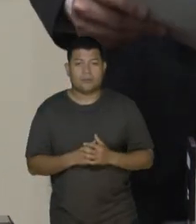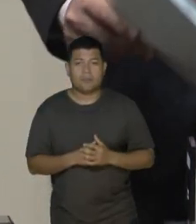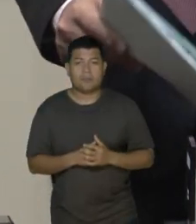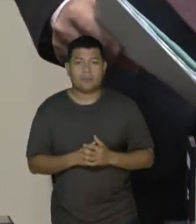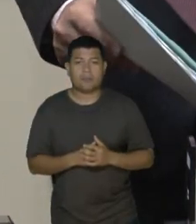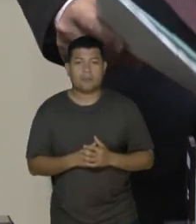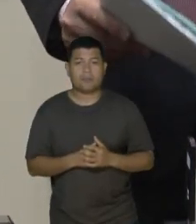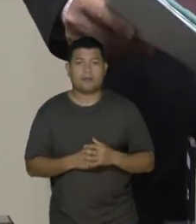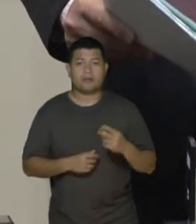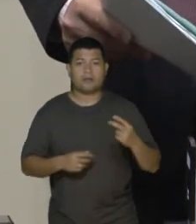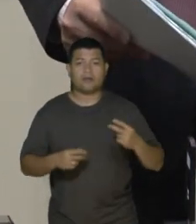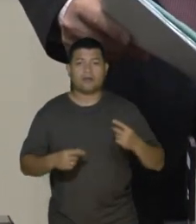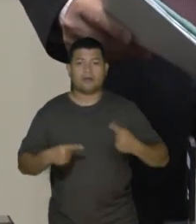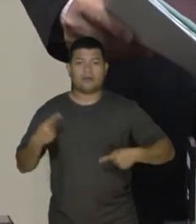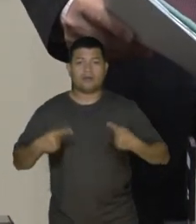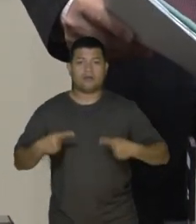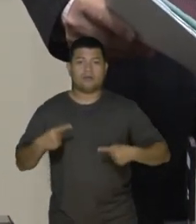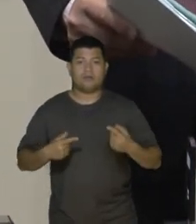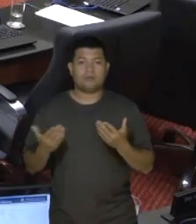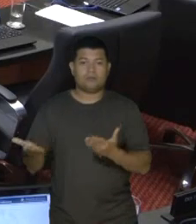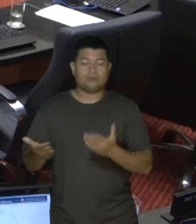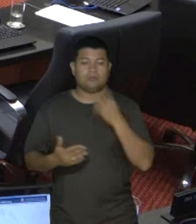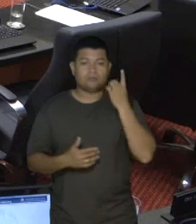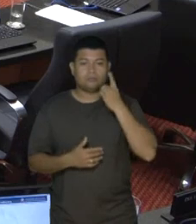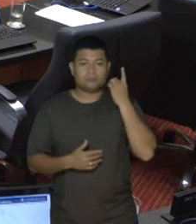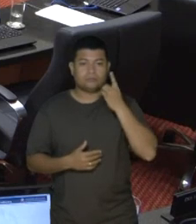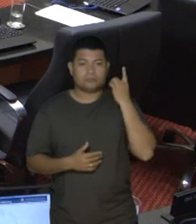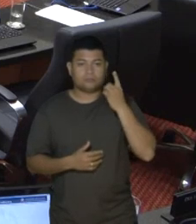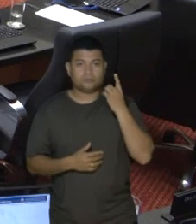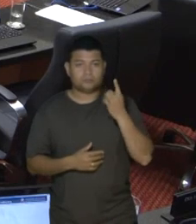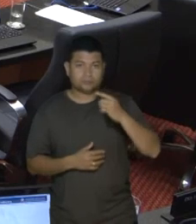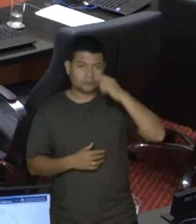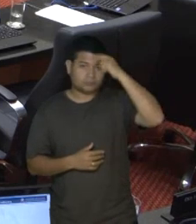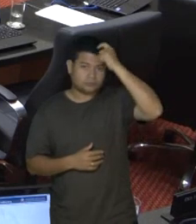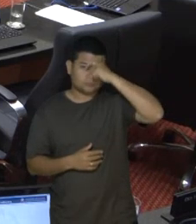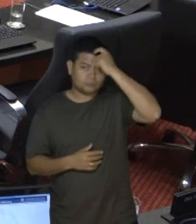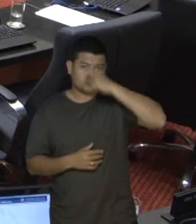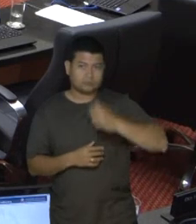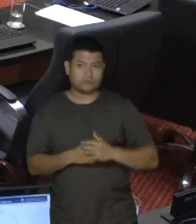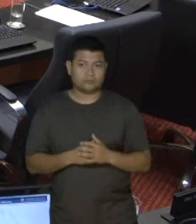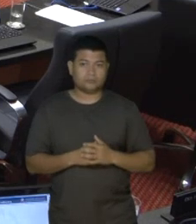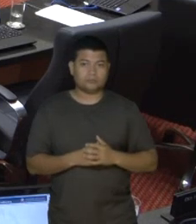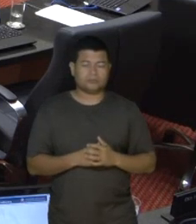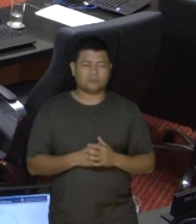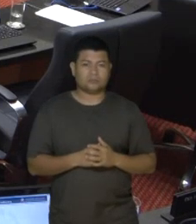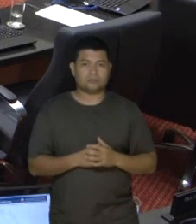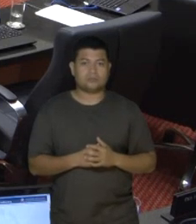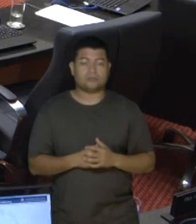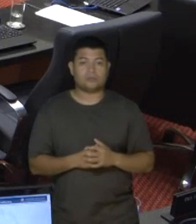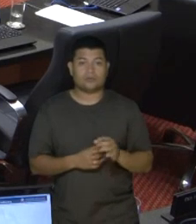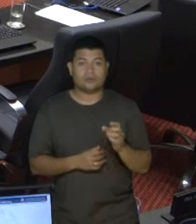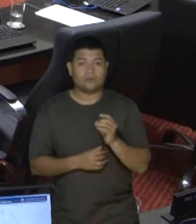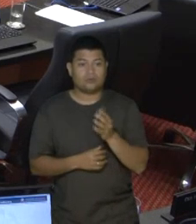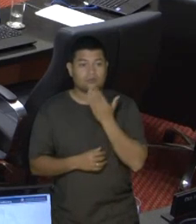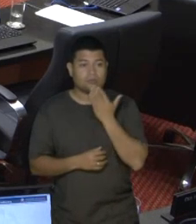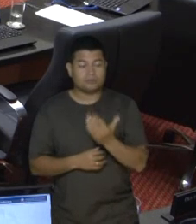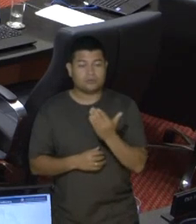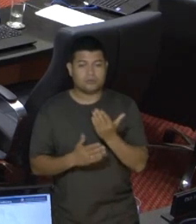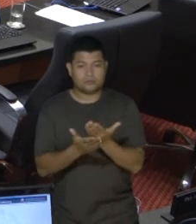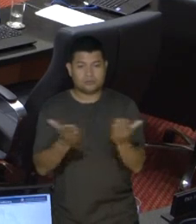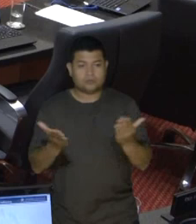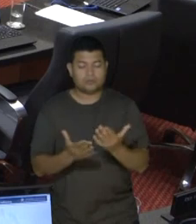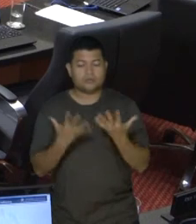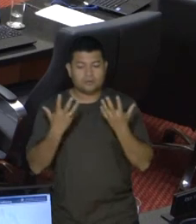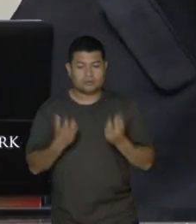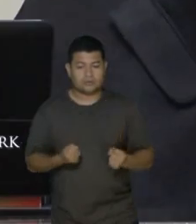Pela ordem. Deputado Maurício Kudillac, para discutir a matéria. Só para pedir o voto favorável